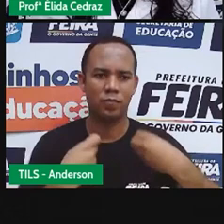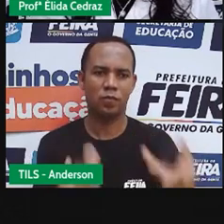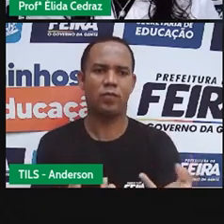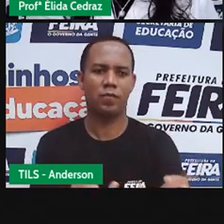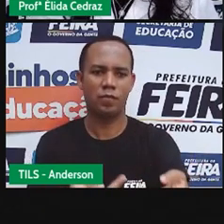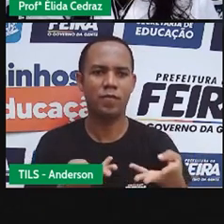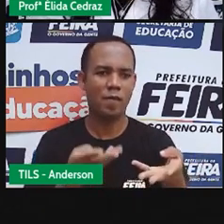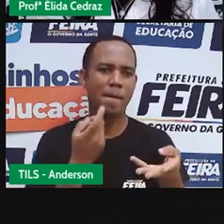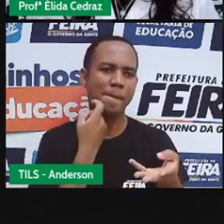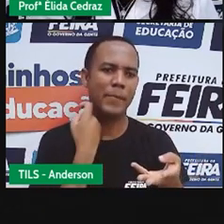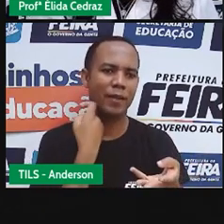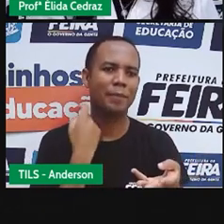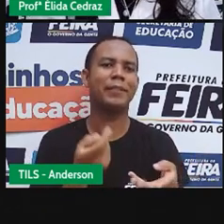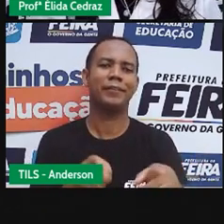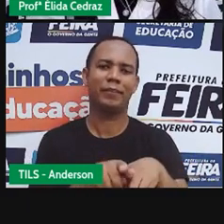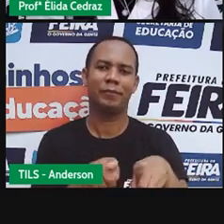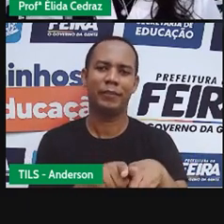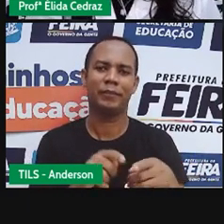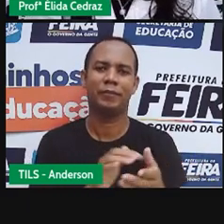etc.